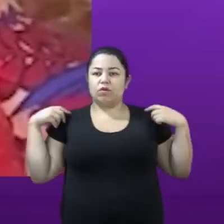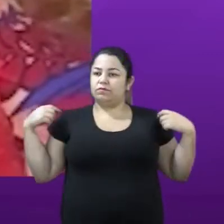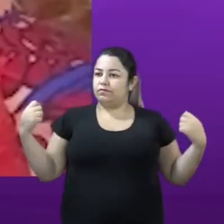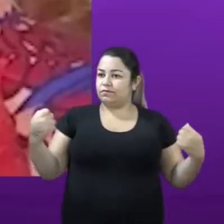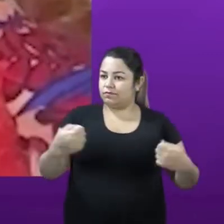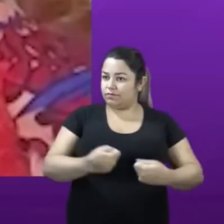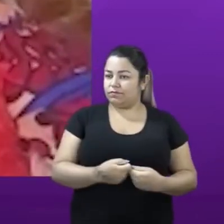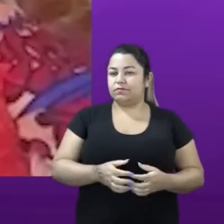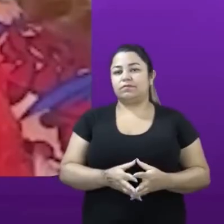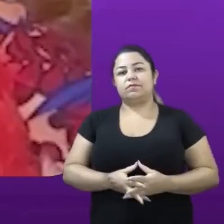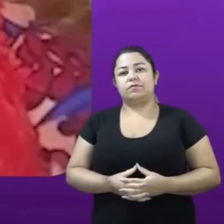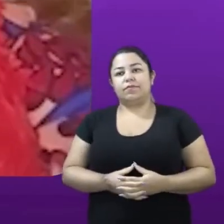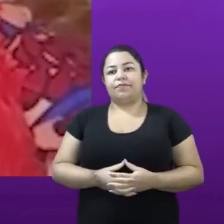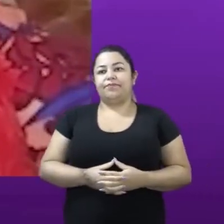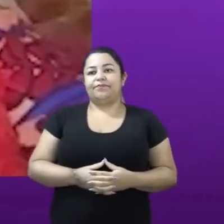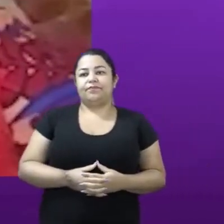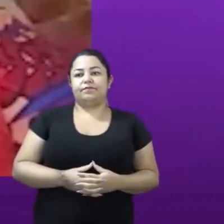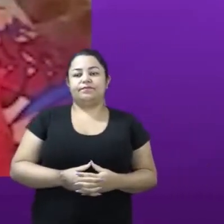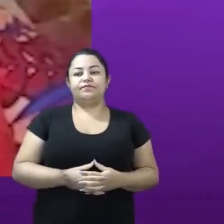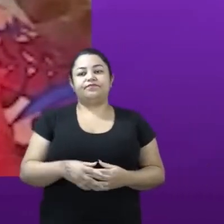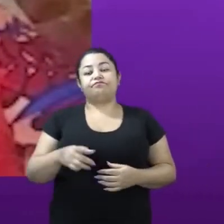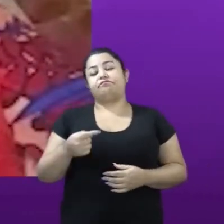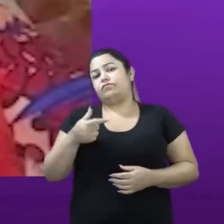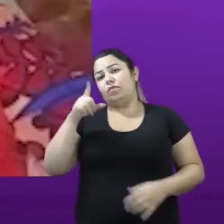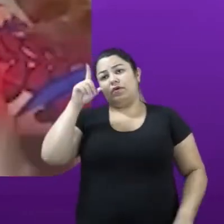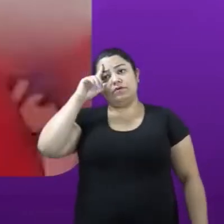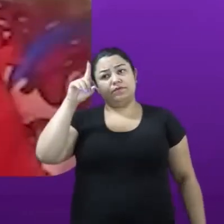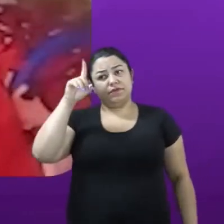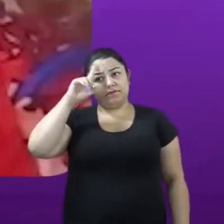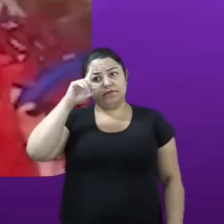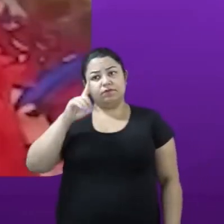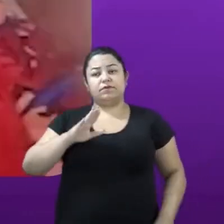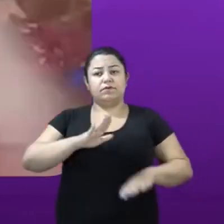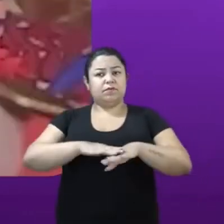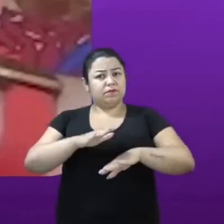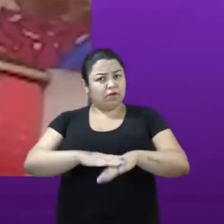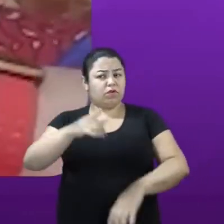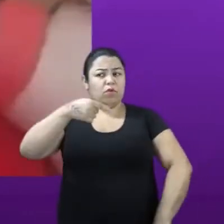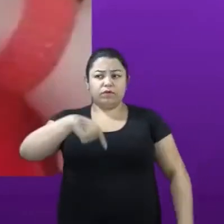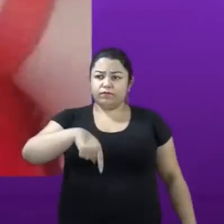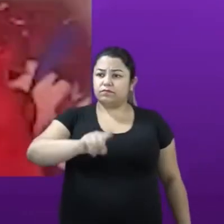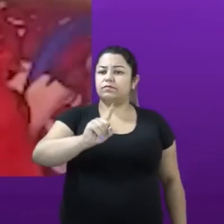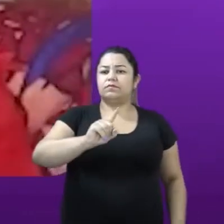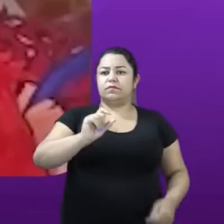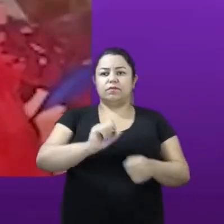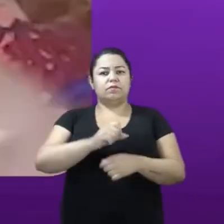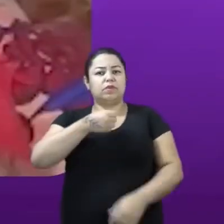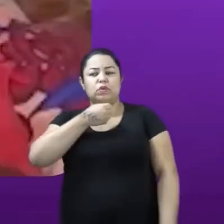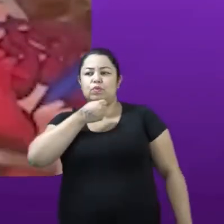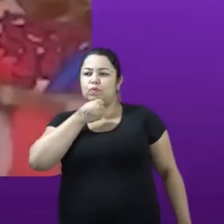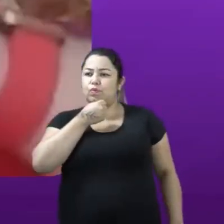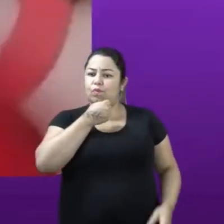vestimentas. Quantas vezes eu passo isso diariamente? Cada vez que eu vou fazer uma